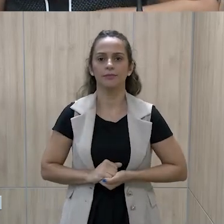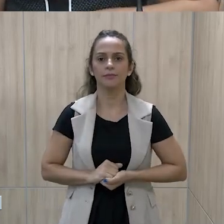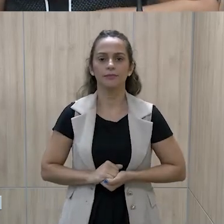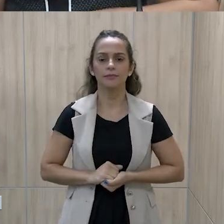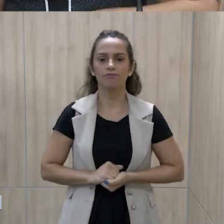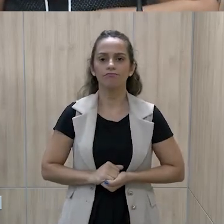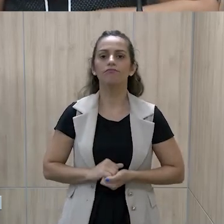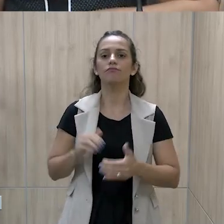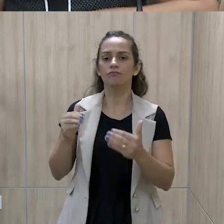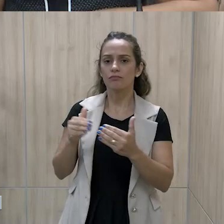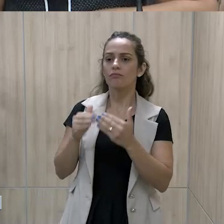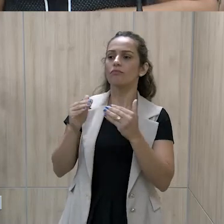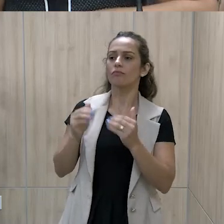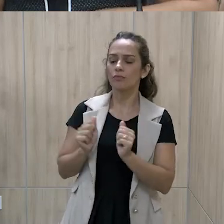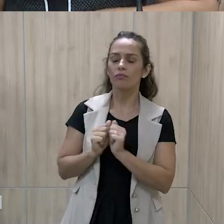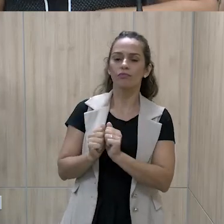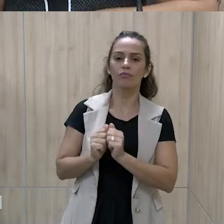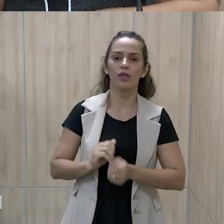Torres